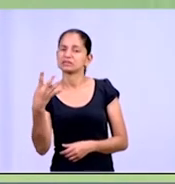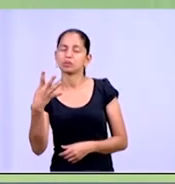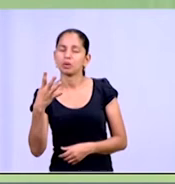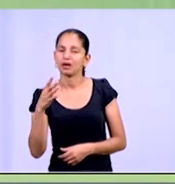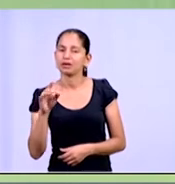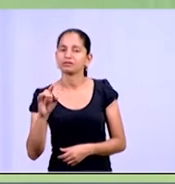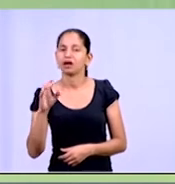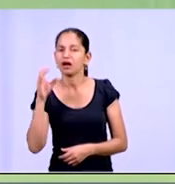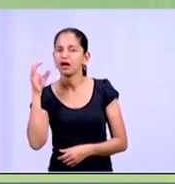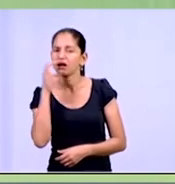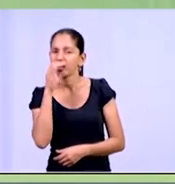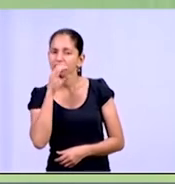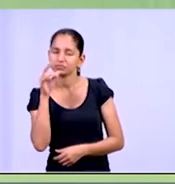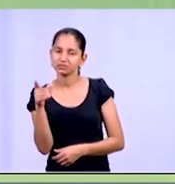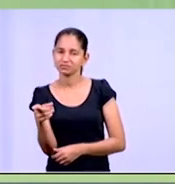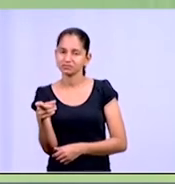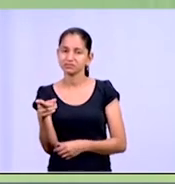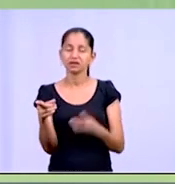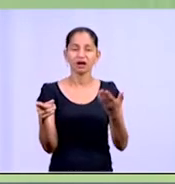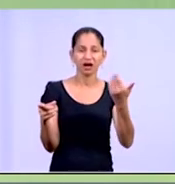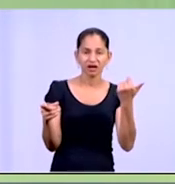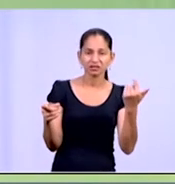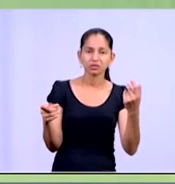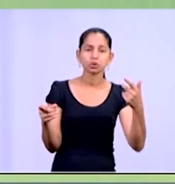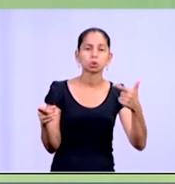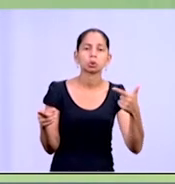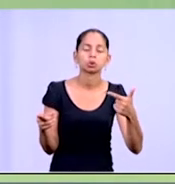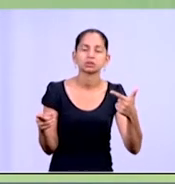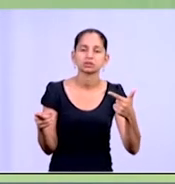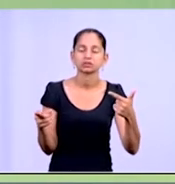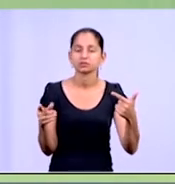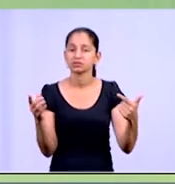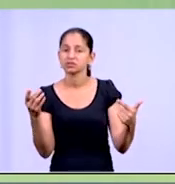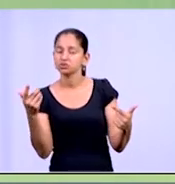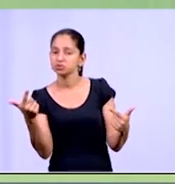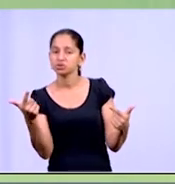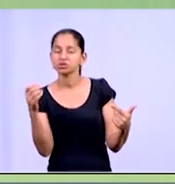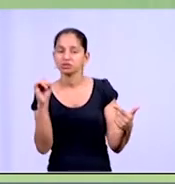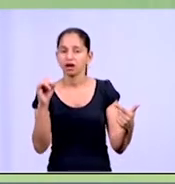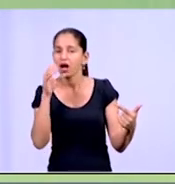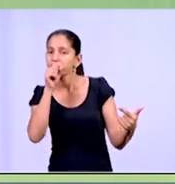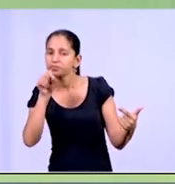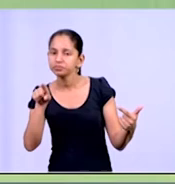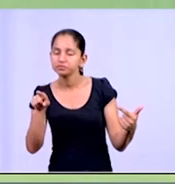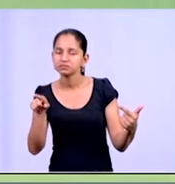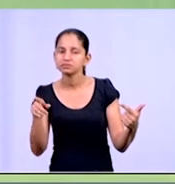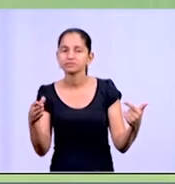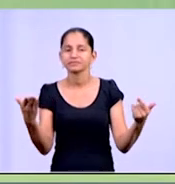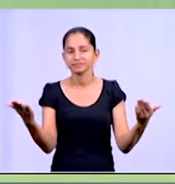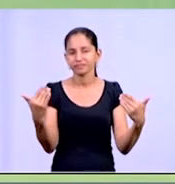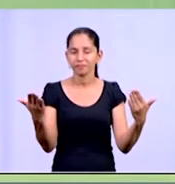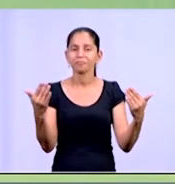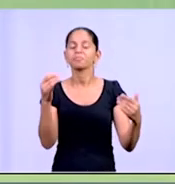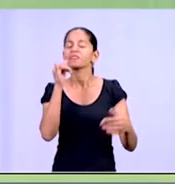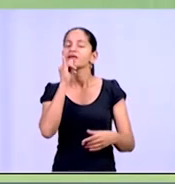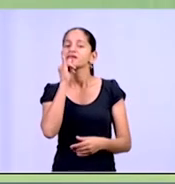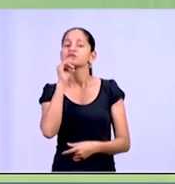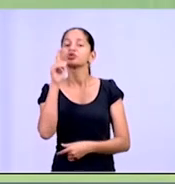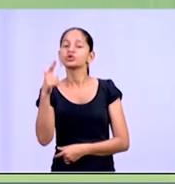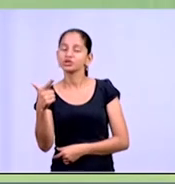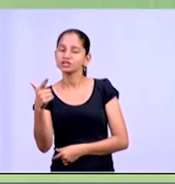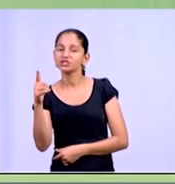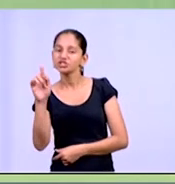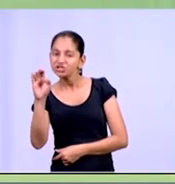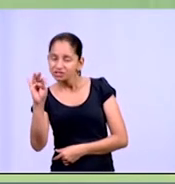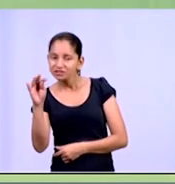A velocidade antes era 2 MHz, hoje a gente está falando de 2 GHz. A memória era 64K, hoje a gente está trabalhando com 2 GB.